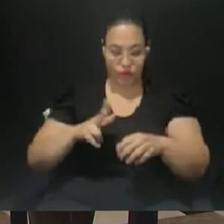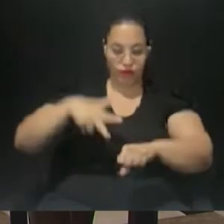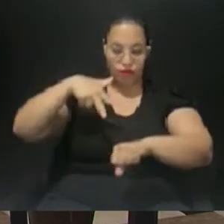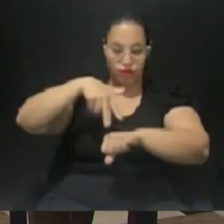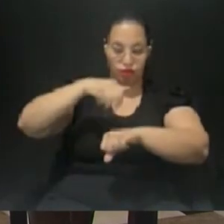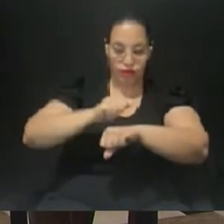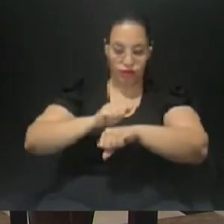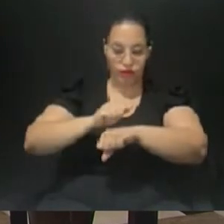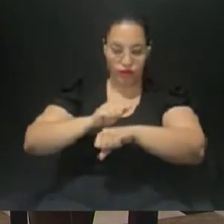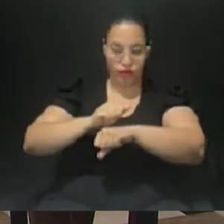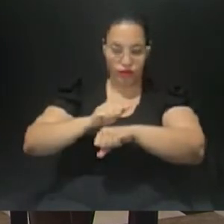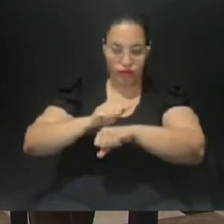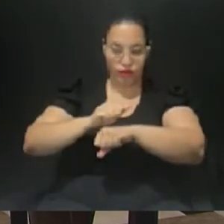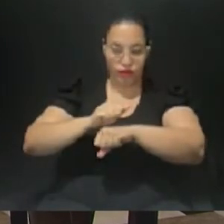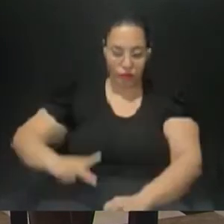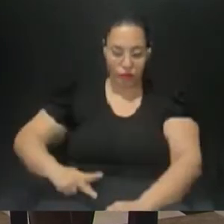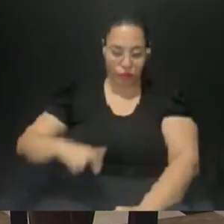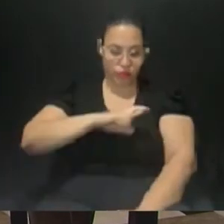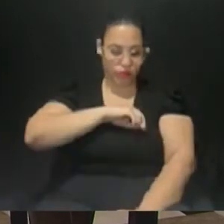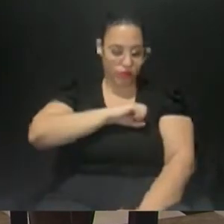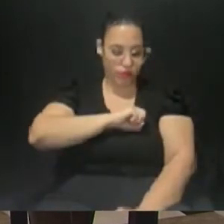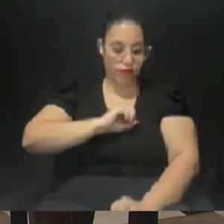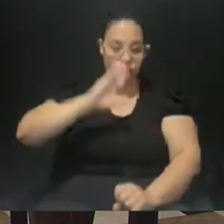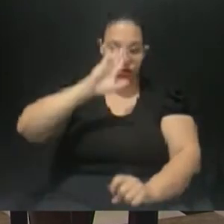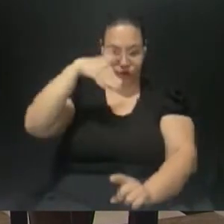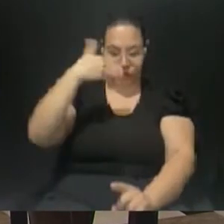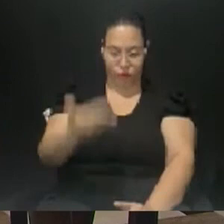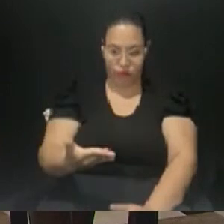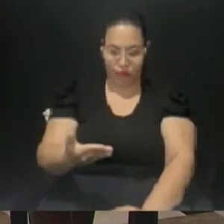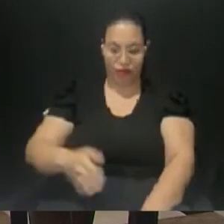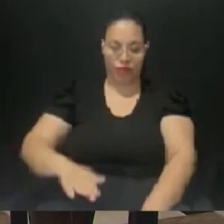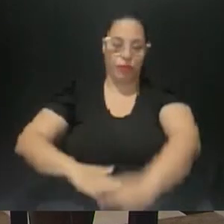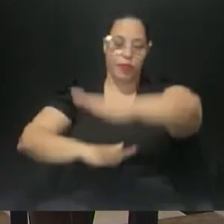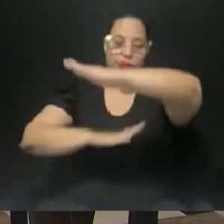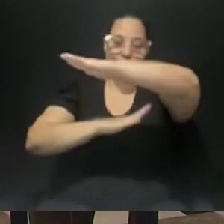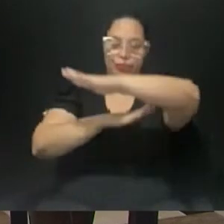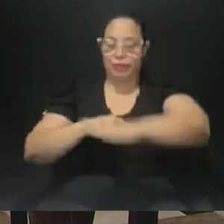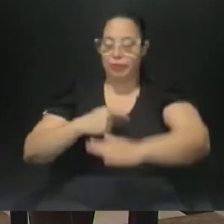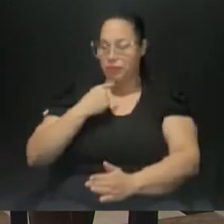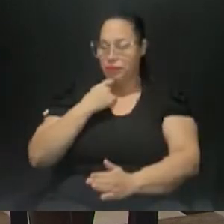tribuna o presidente Luiz Rossini para prestar a homenagem da Câmara